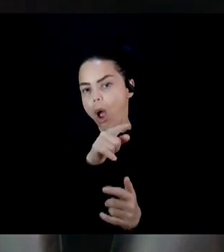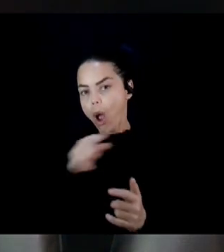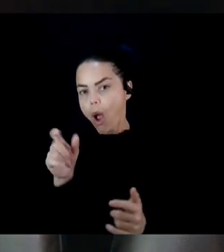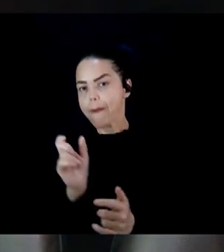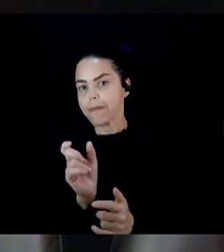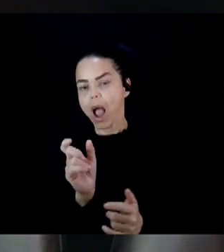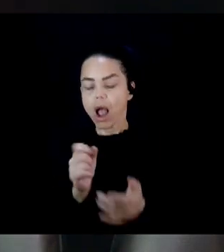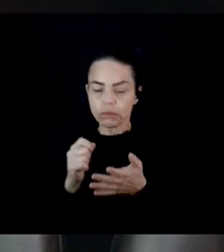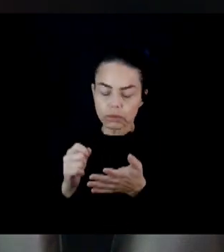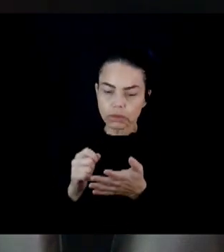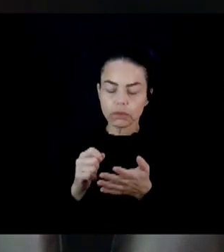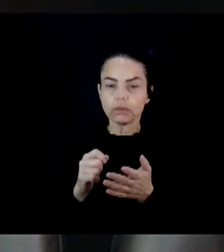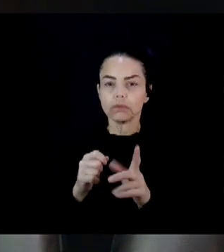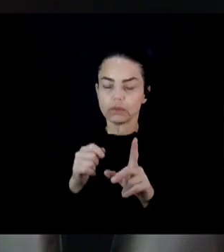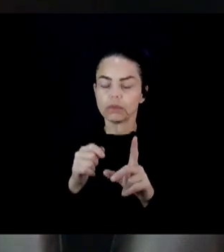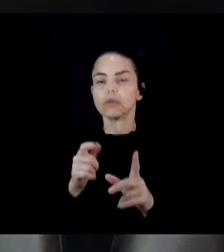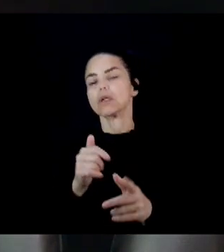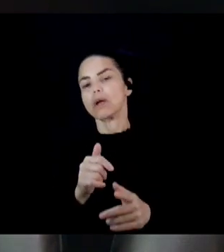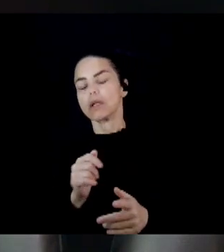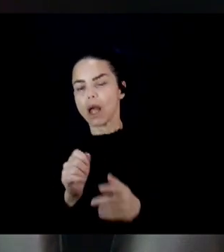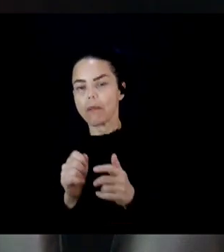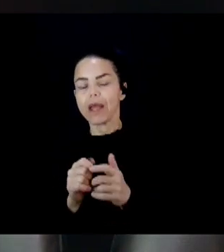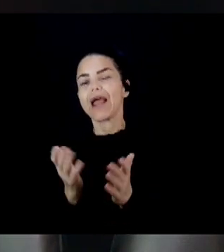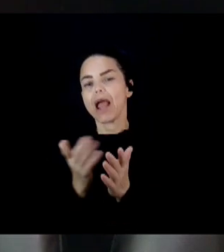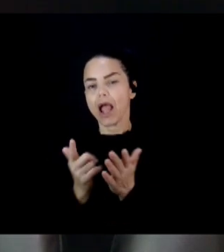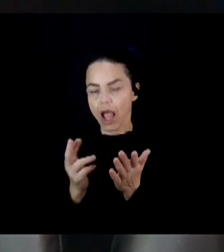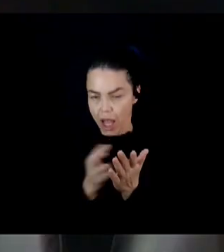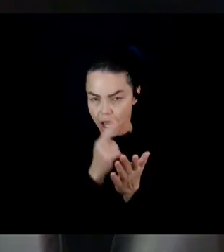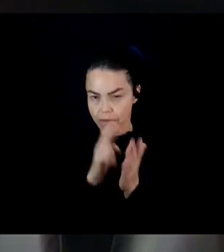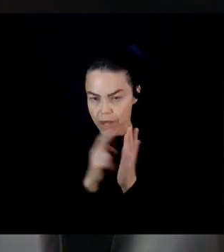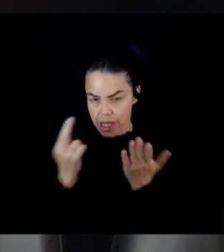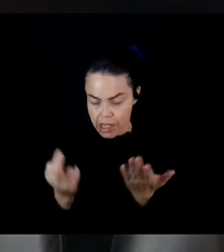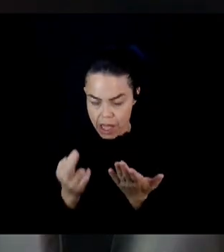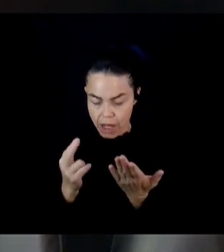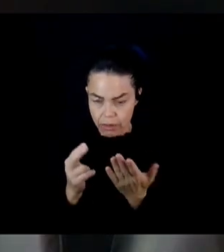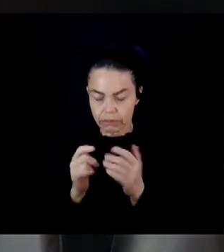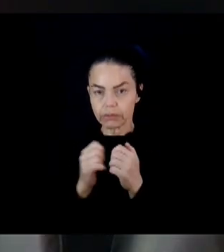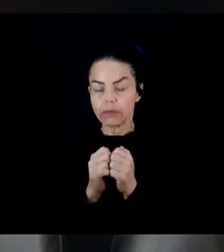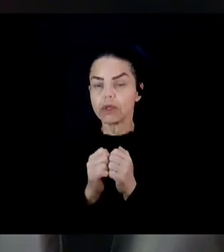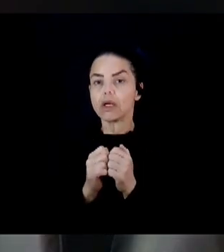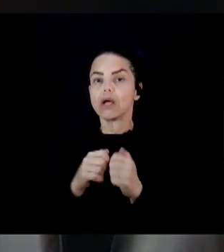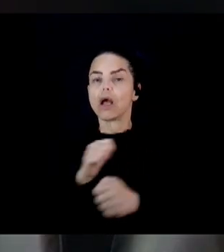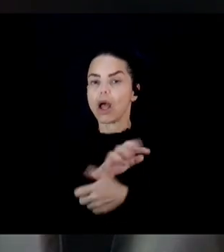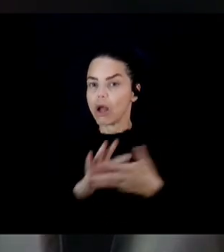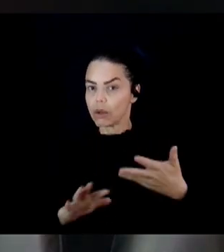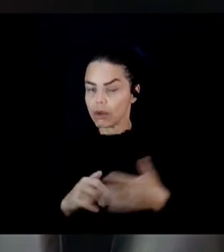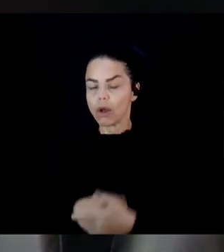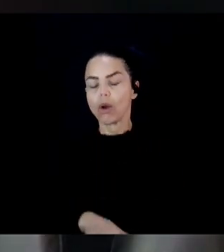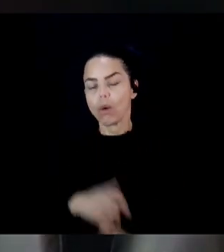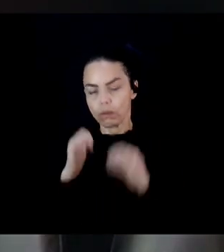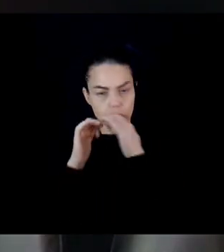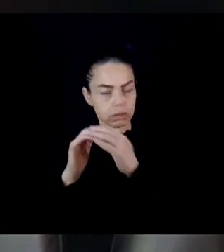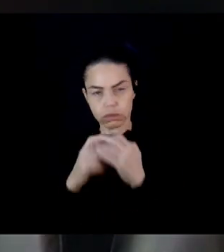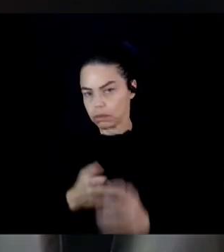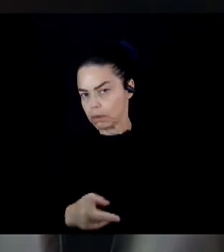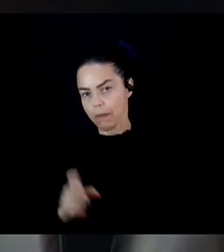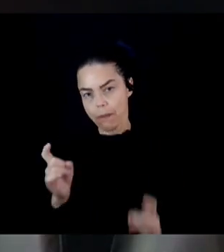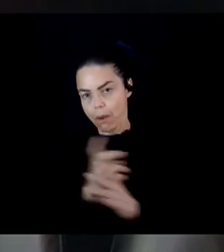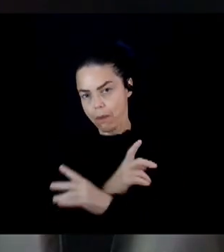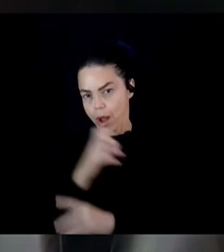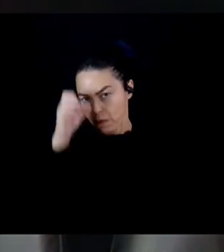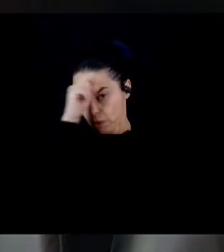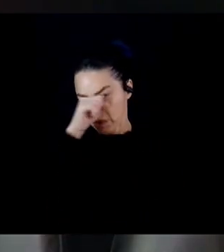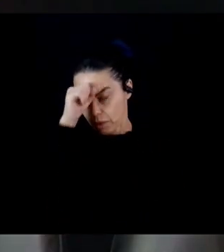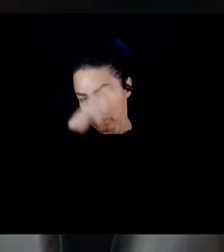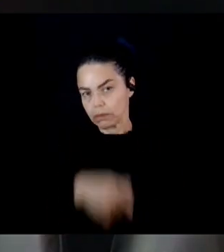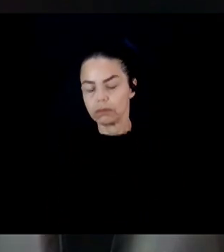mais automático. Na verdade, o cérebro, ele sempre está pronto para aprender, a vida toda, porque existe a